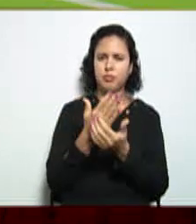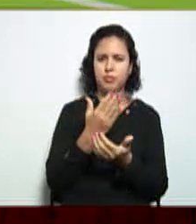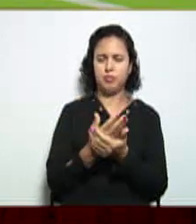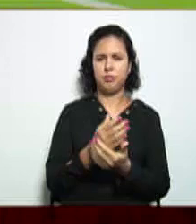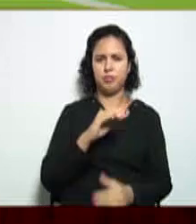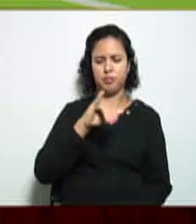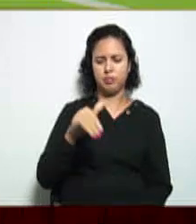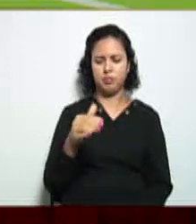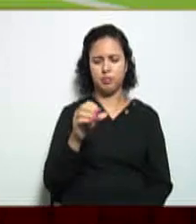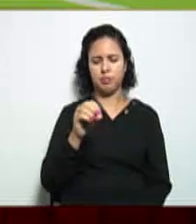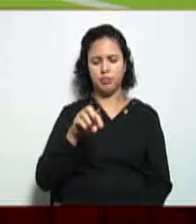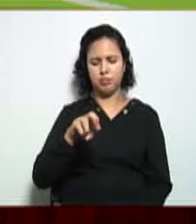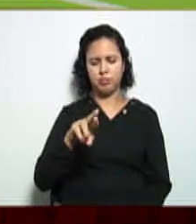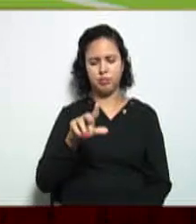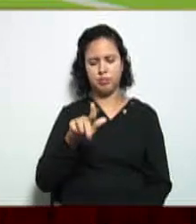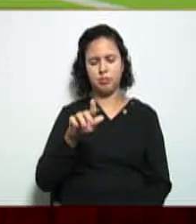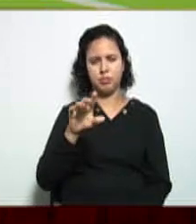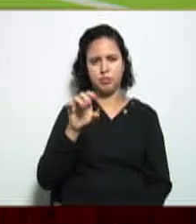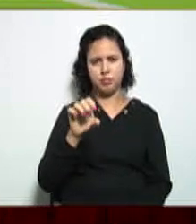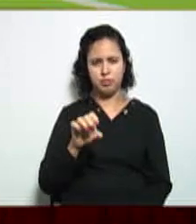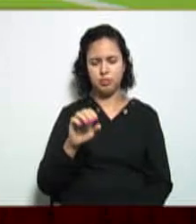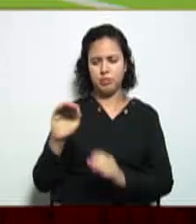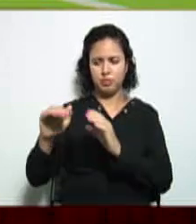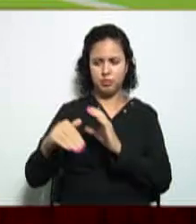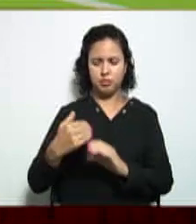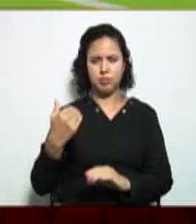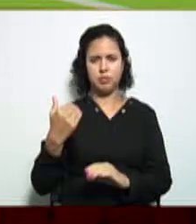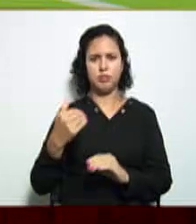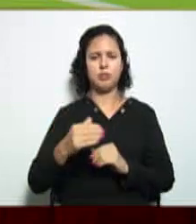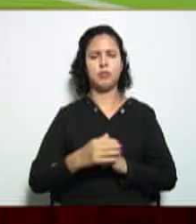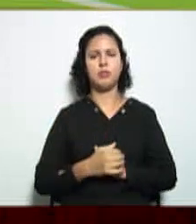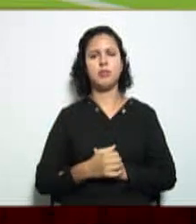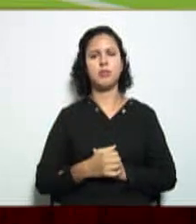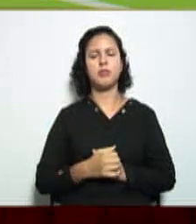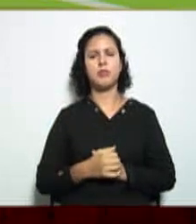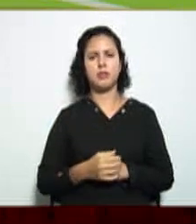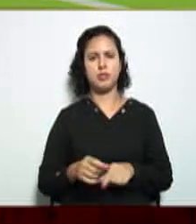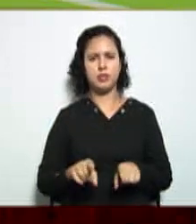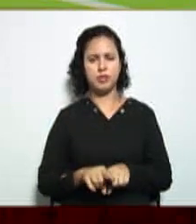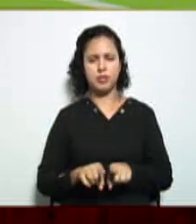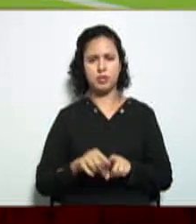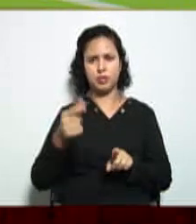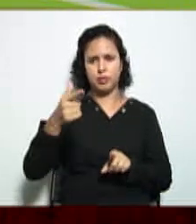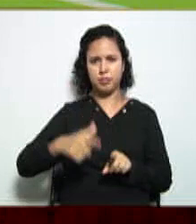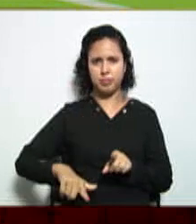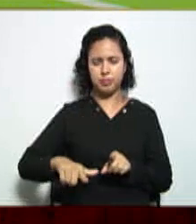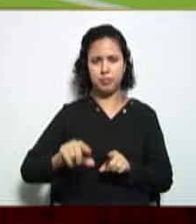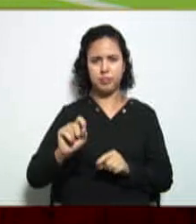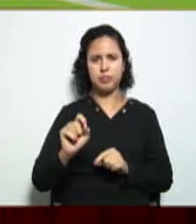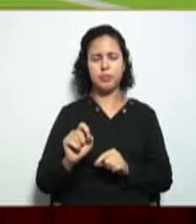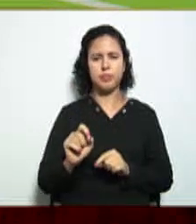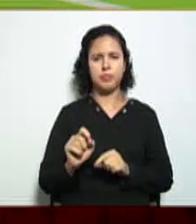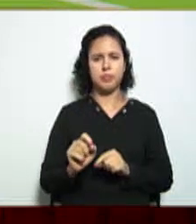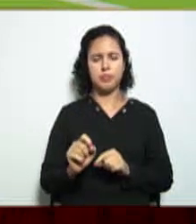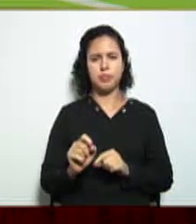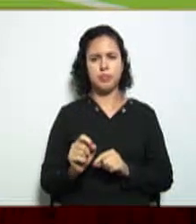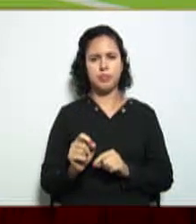Teixeira, né, encaminhou para a gente. Quem mais? A gente tem também a participação